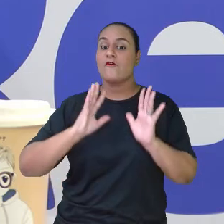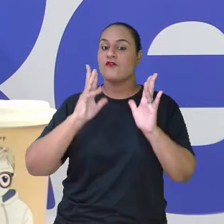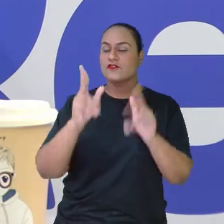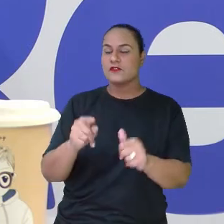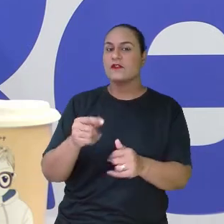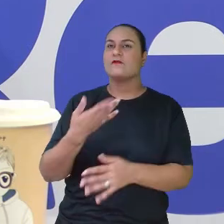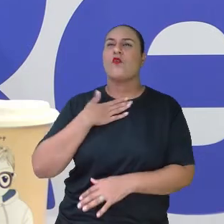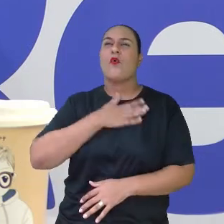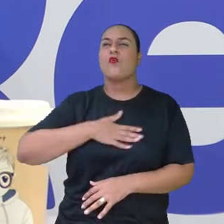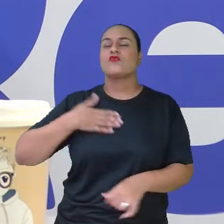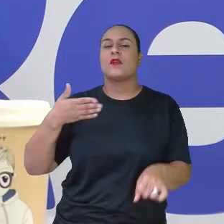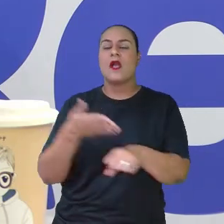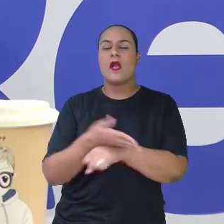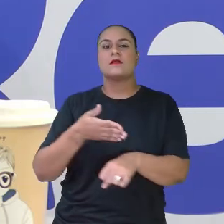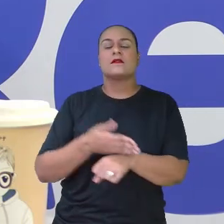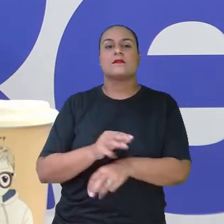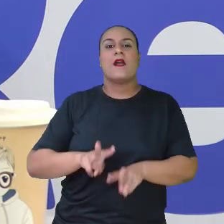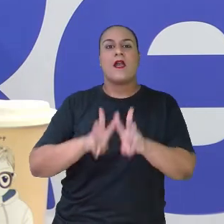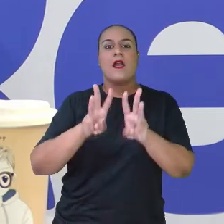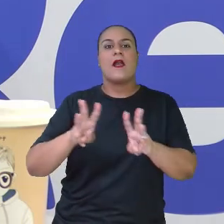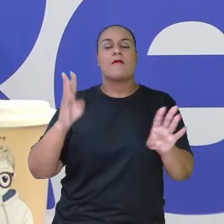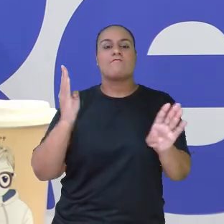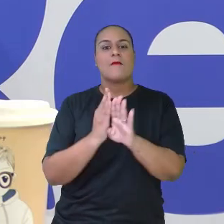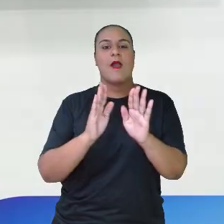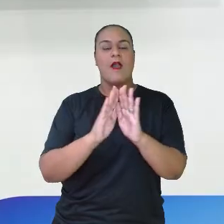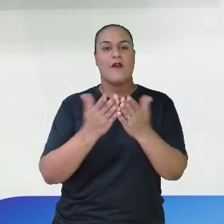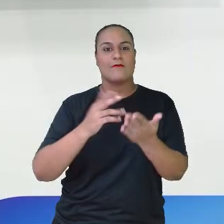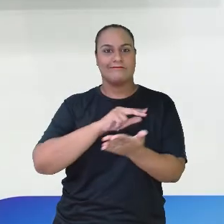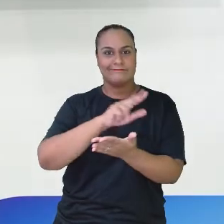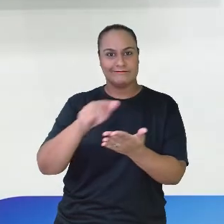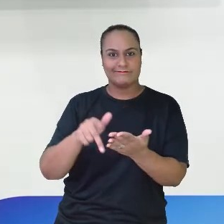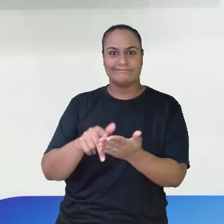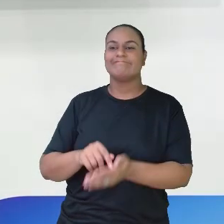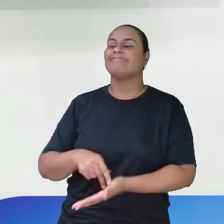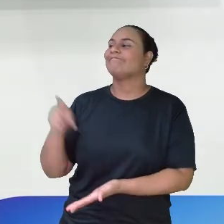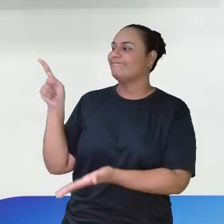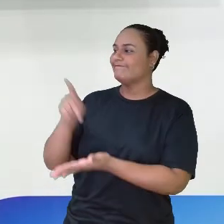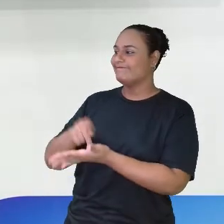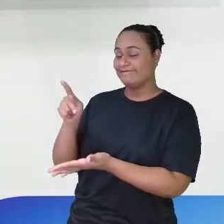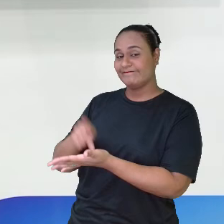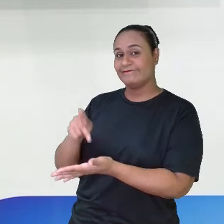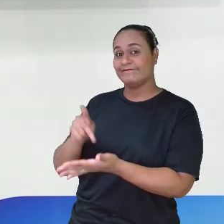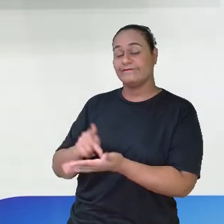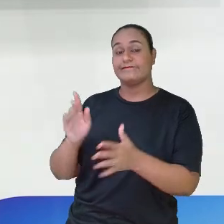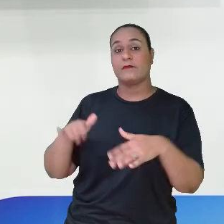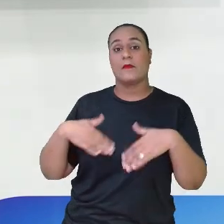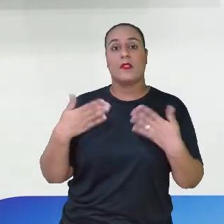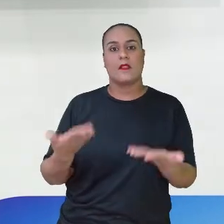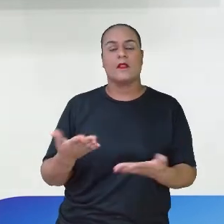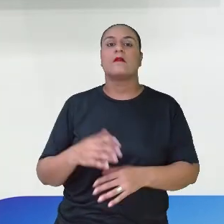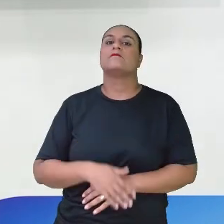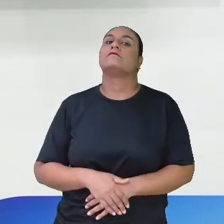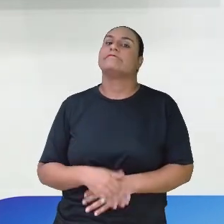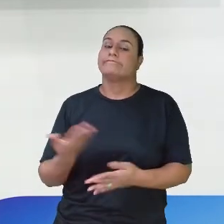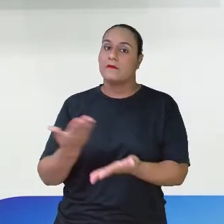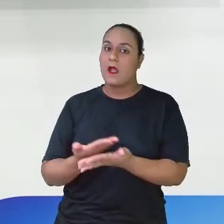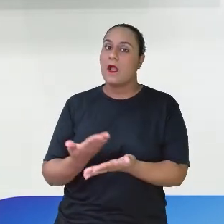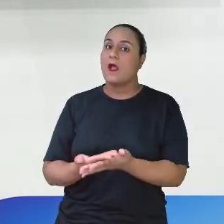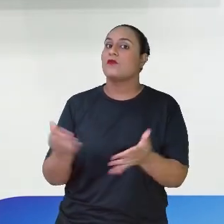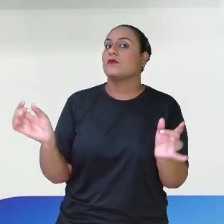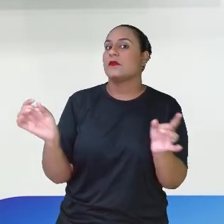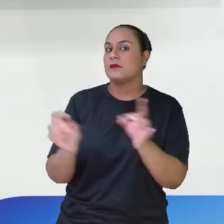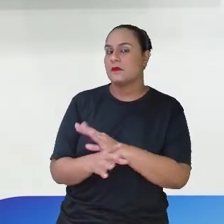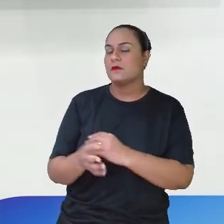árvore de livros se não acessaram ainda. É isso mesmo, professora. Então, gente, ó, a gente vai ficando por